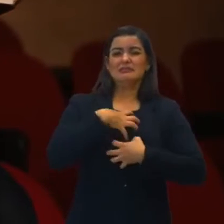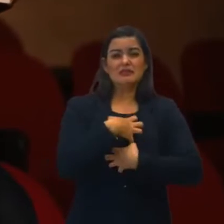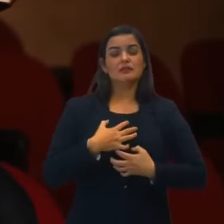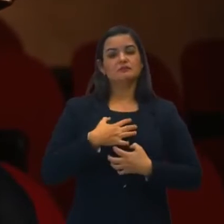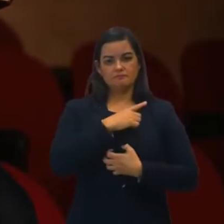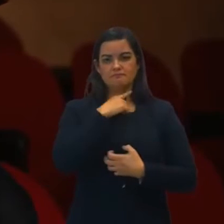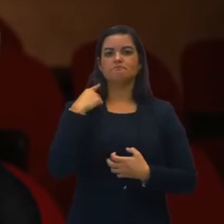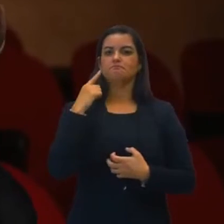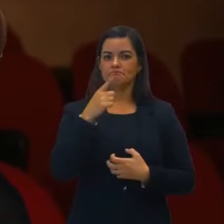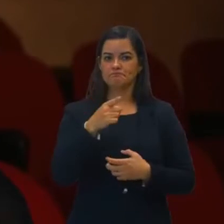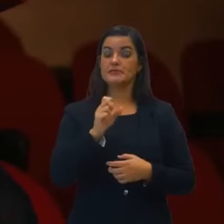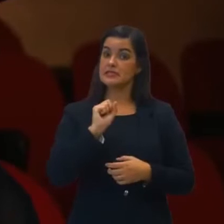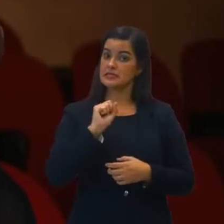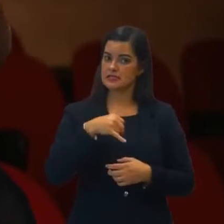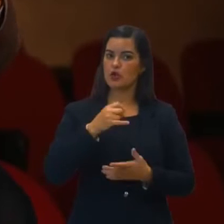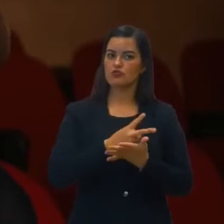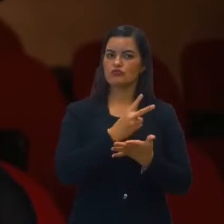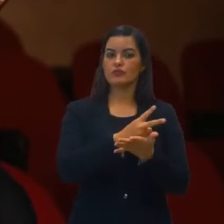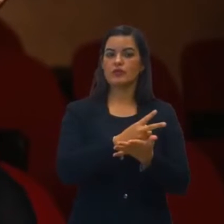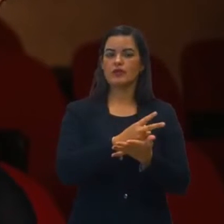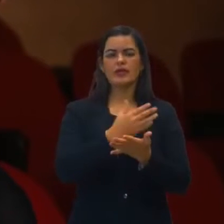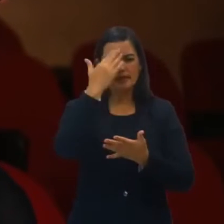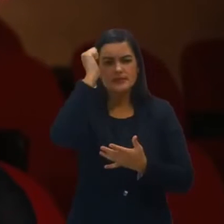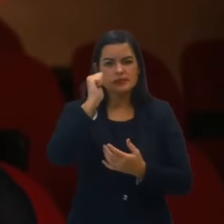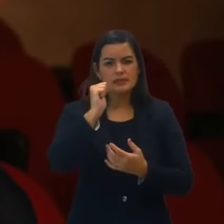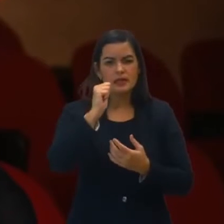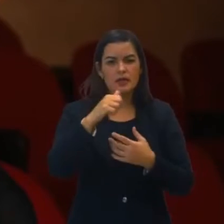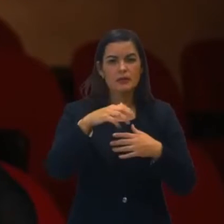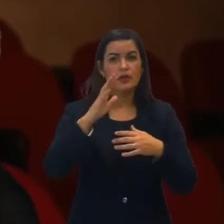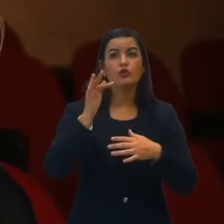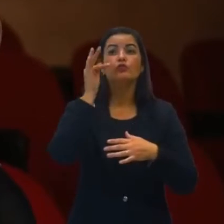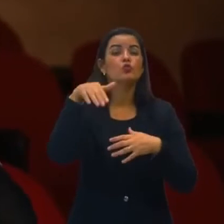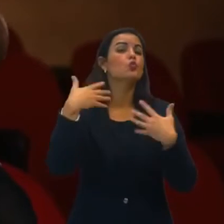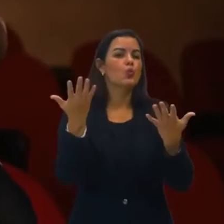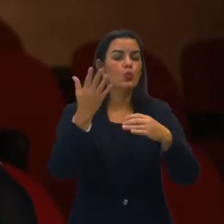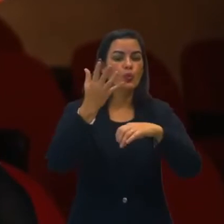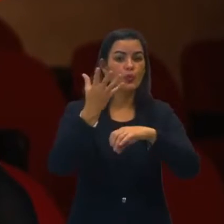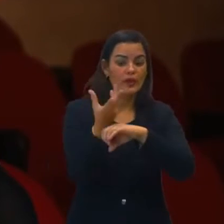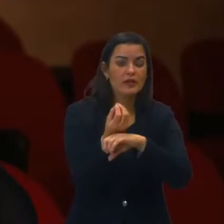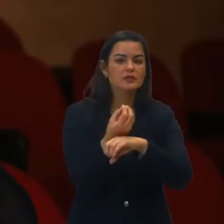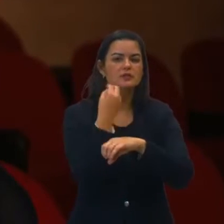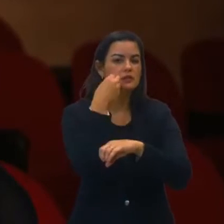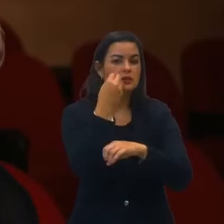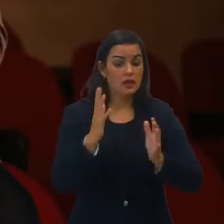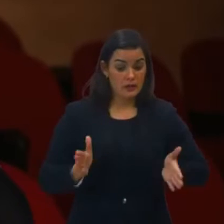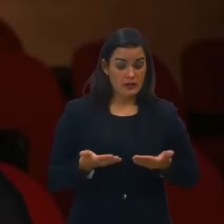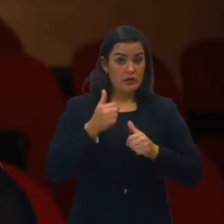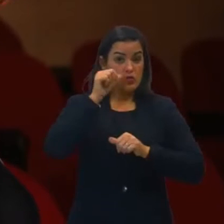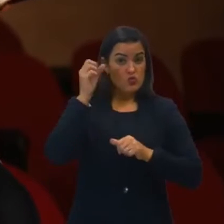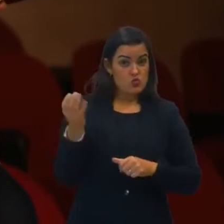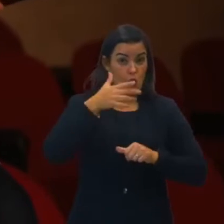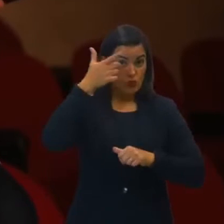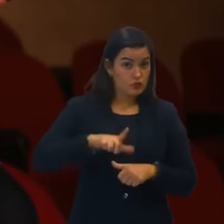você. Sabe quando a igreja vai experimentar um avivamento? É quando ela tiver sede de Deus. Olha